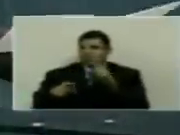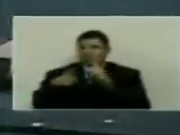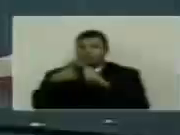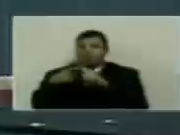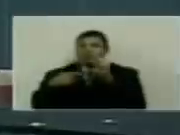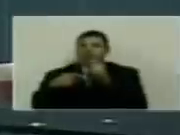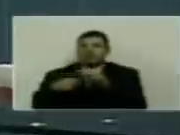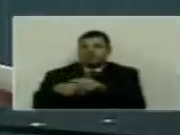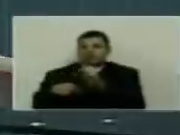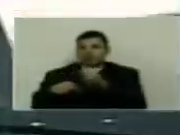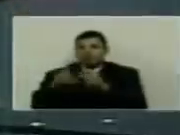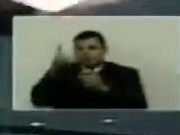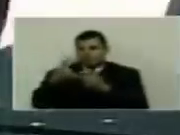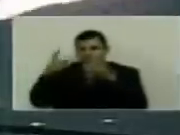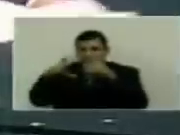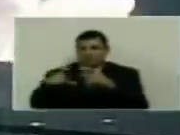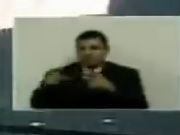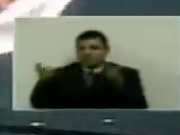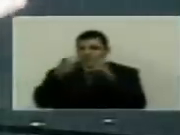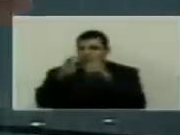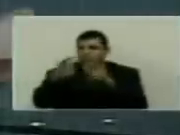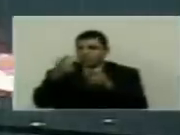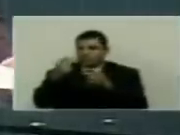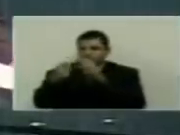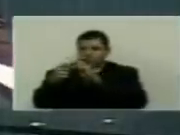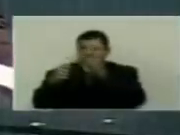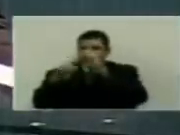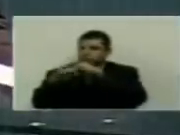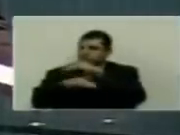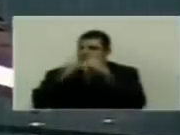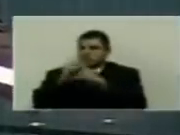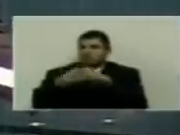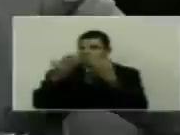Porque o que cabe à diretoria local é reduzir em 20% de tudo.